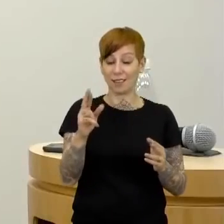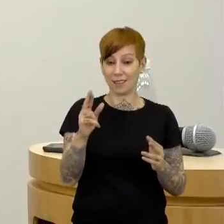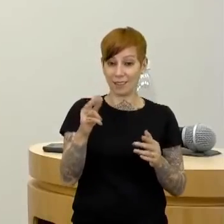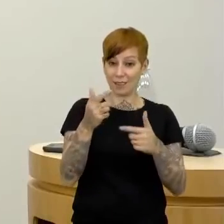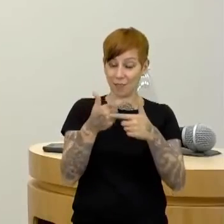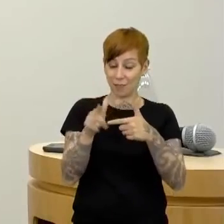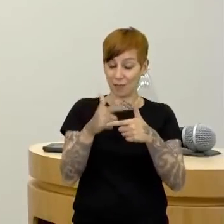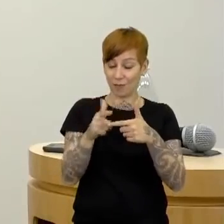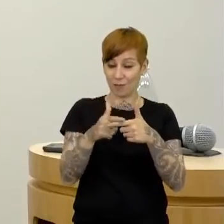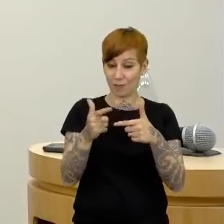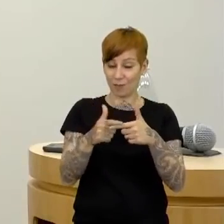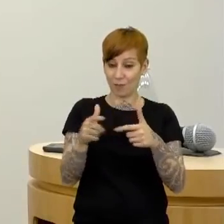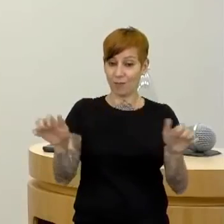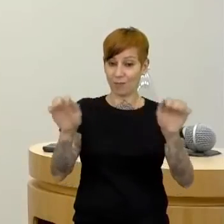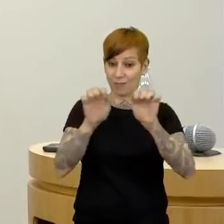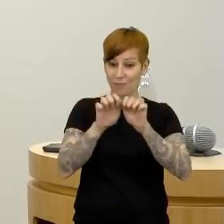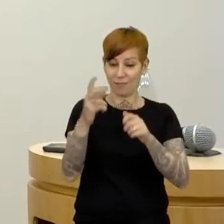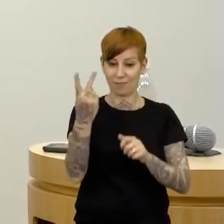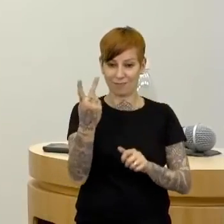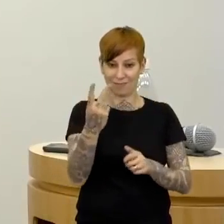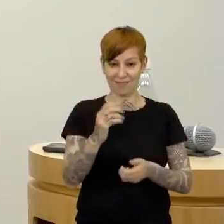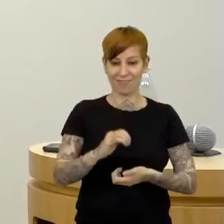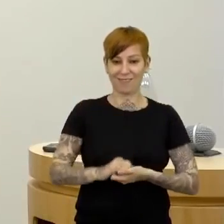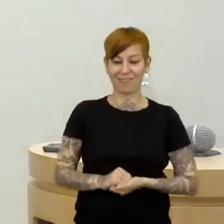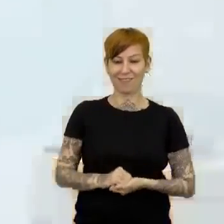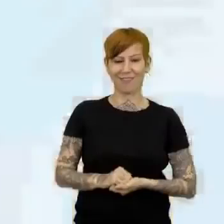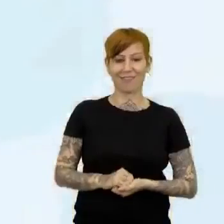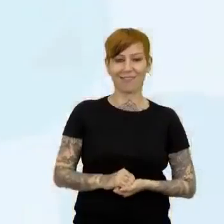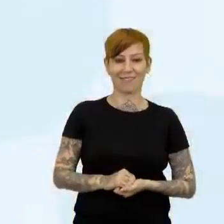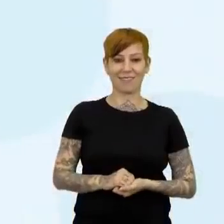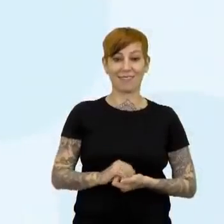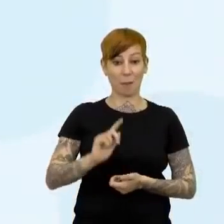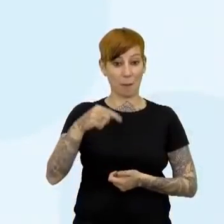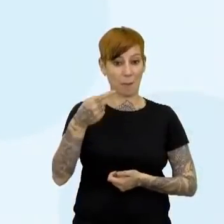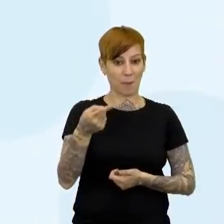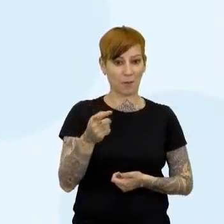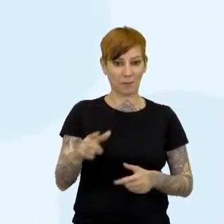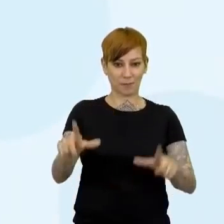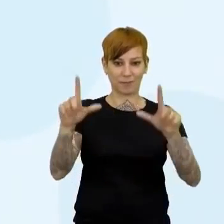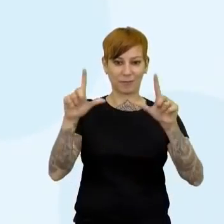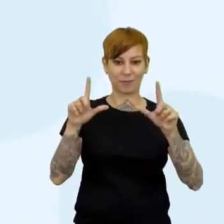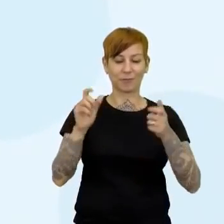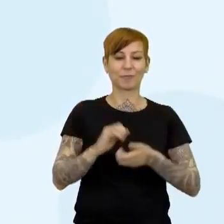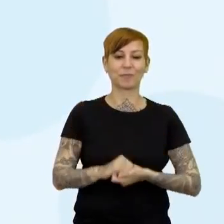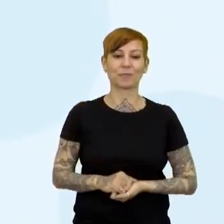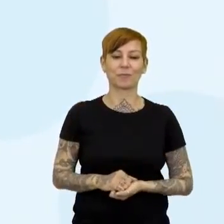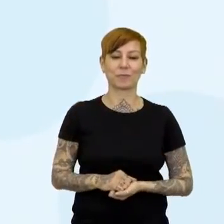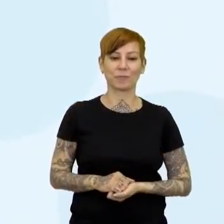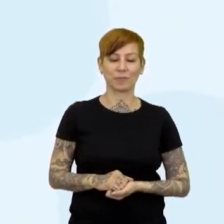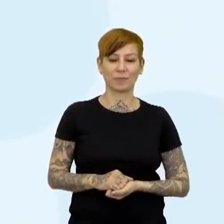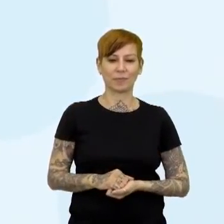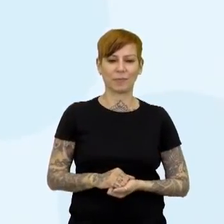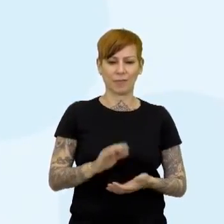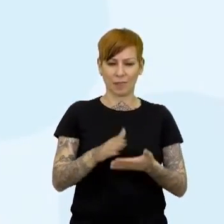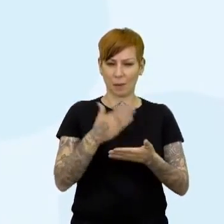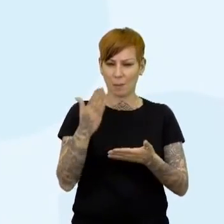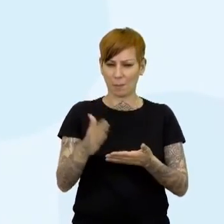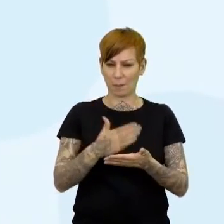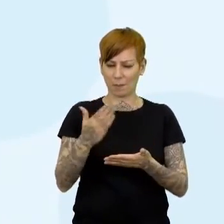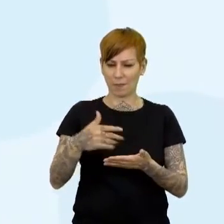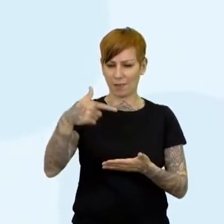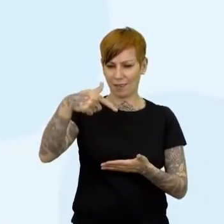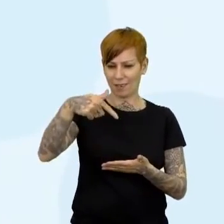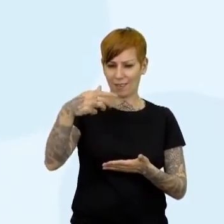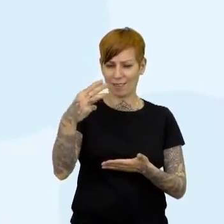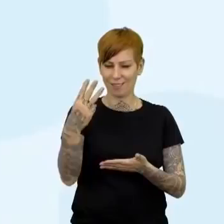com equação de segundo grau Beleza então vamos aqui para o próximo olha lá tá lá na página